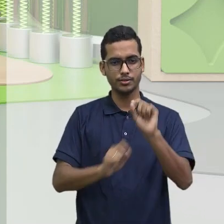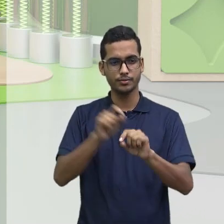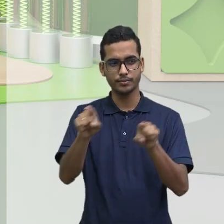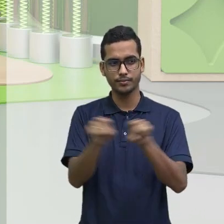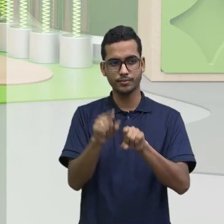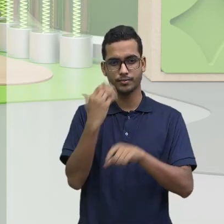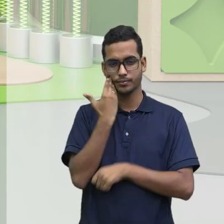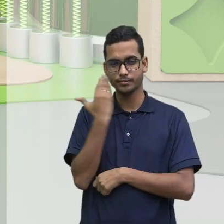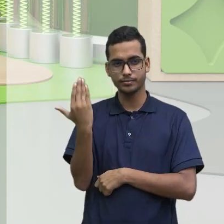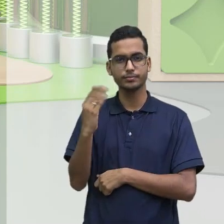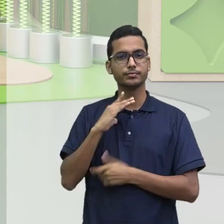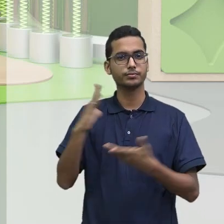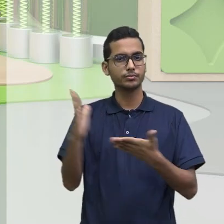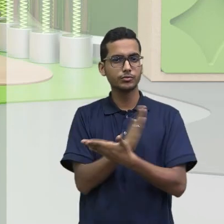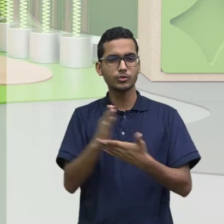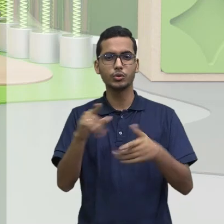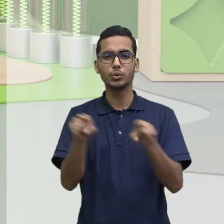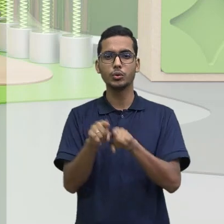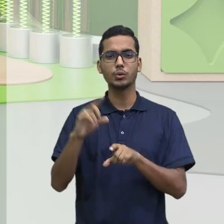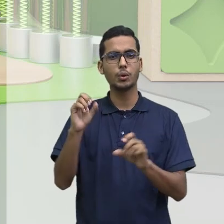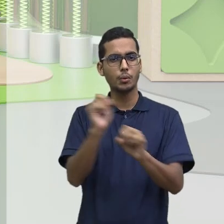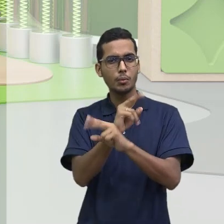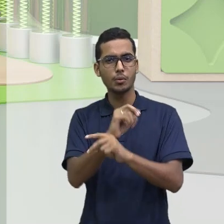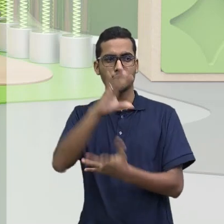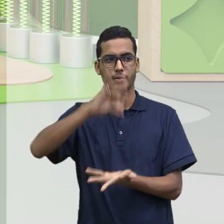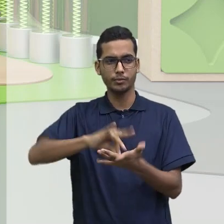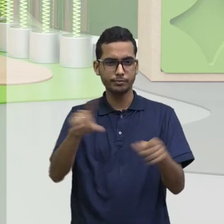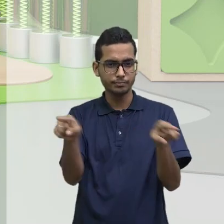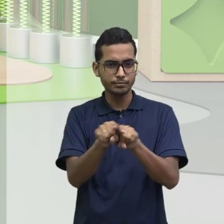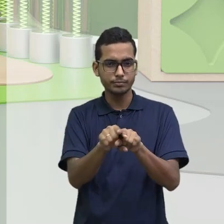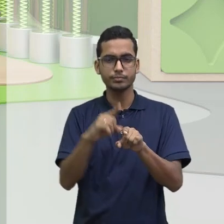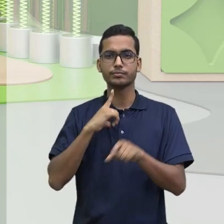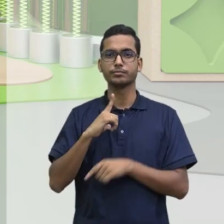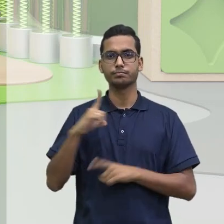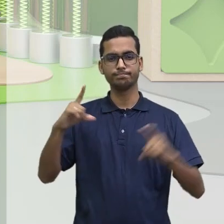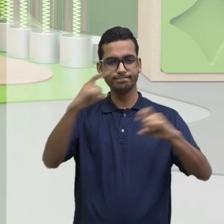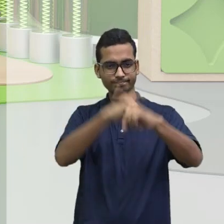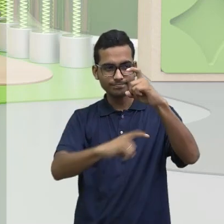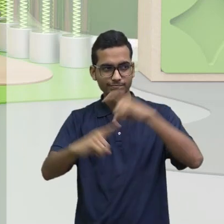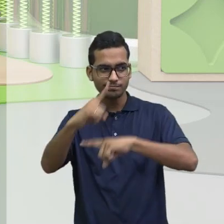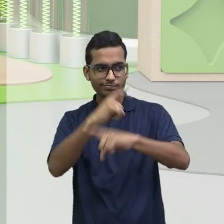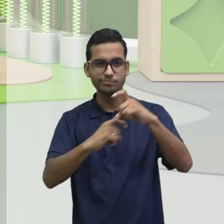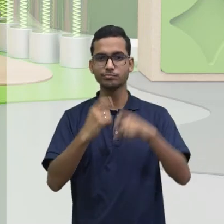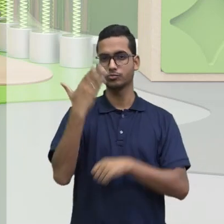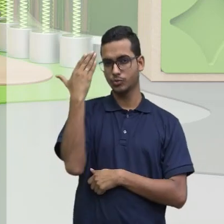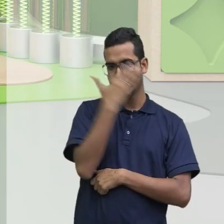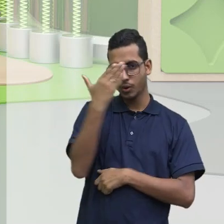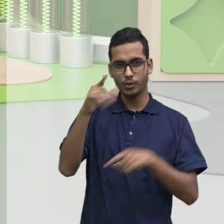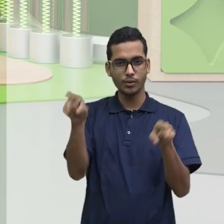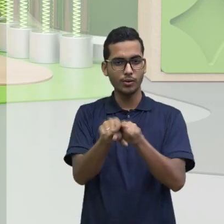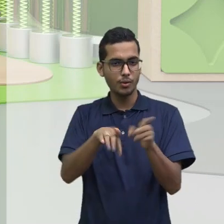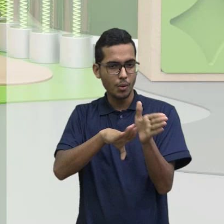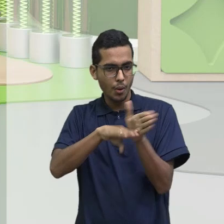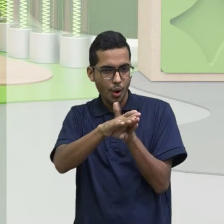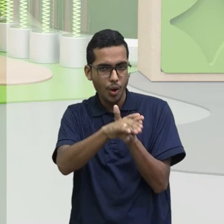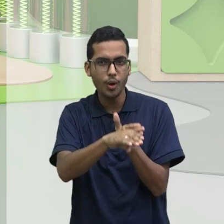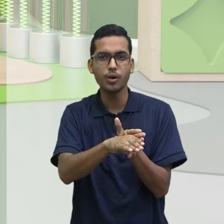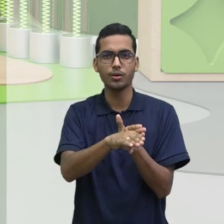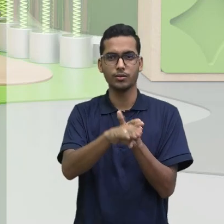algumas contaminações por micro-organismos como fungos, bactérias, que podem levar aí